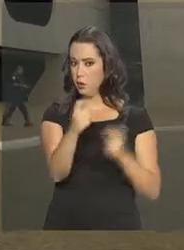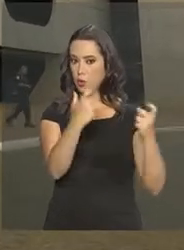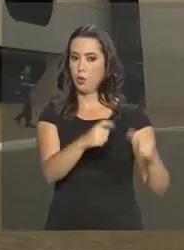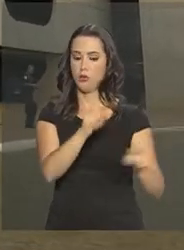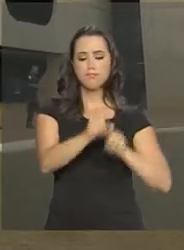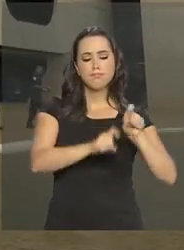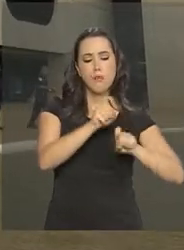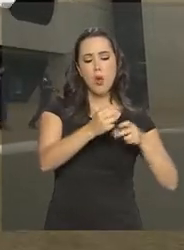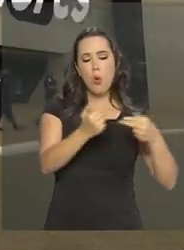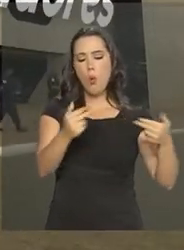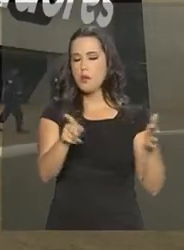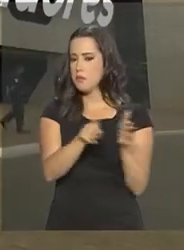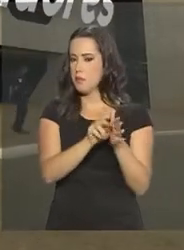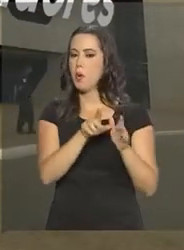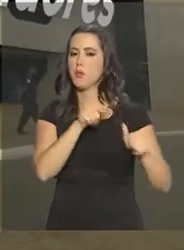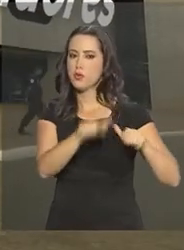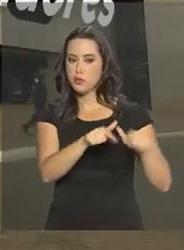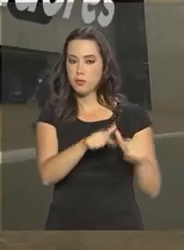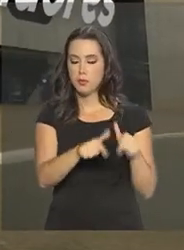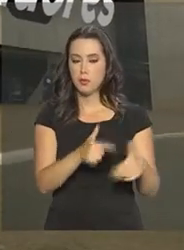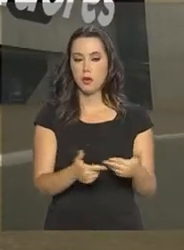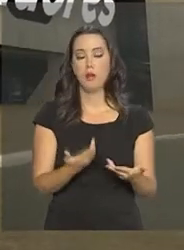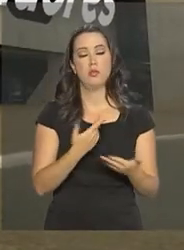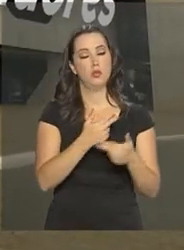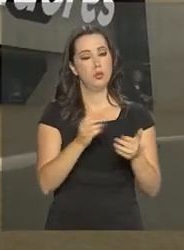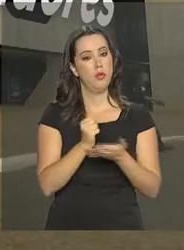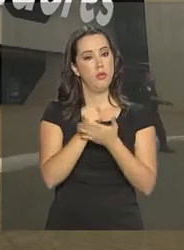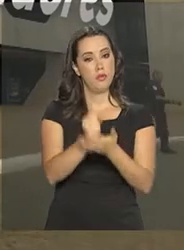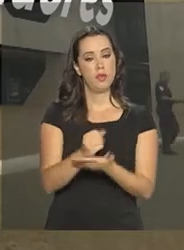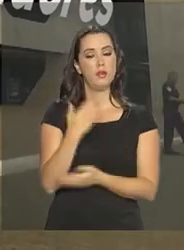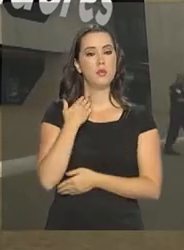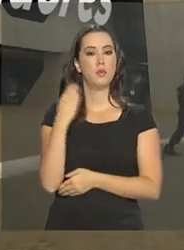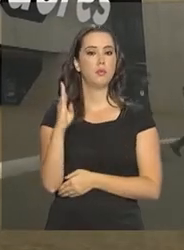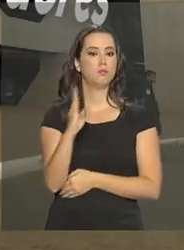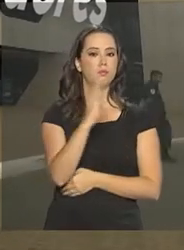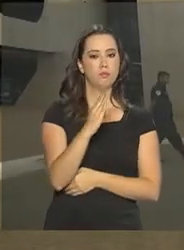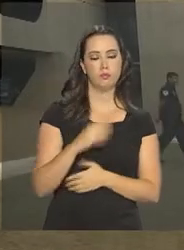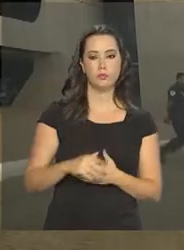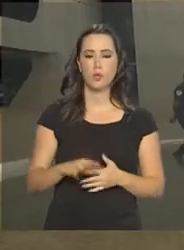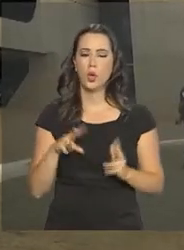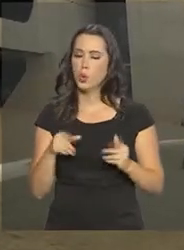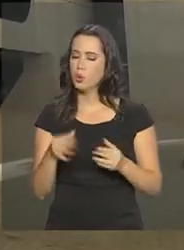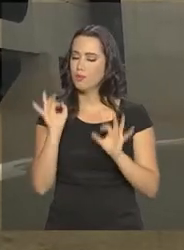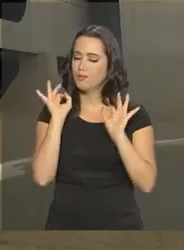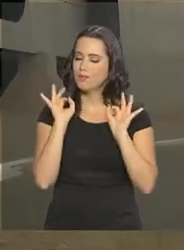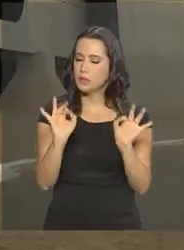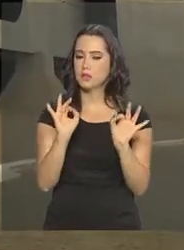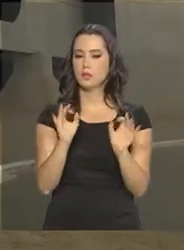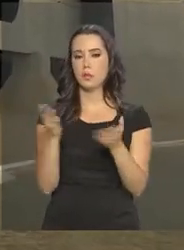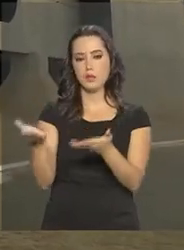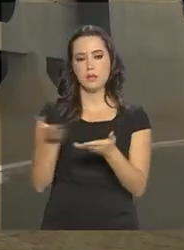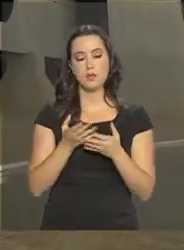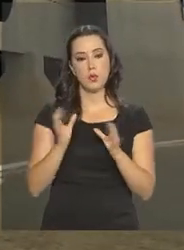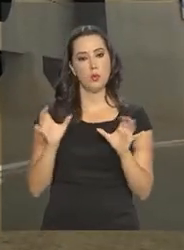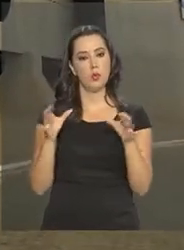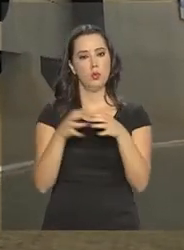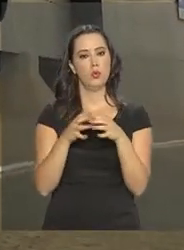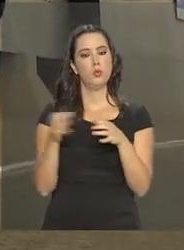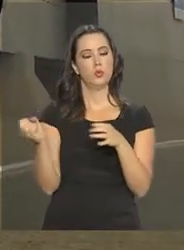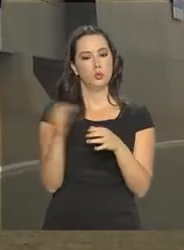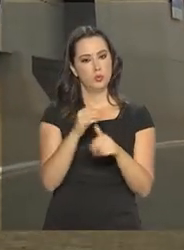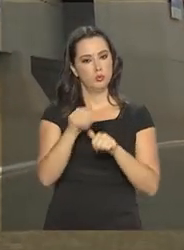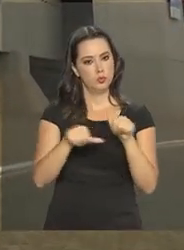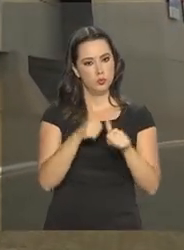eles já estão equipados com móveis e computadores cedidos pelo banco do brasil tudo pronto para receber a equipe que deverá